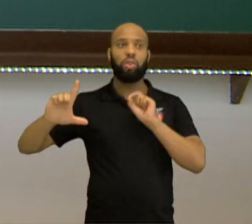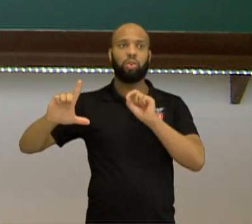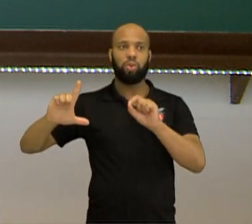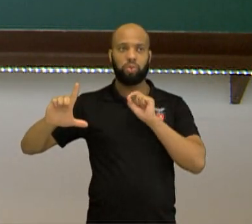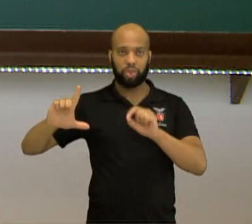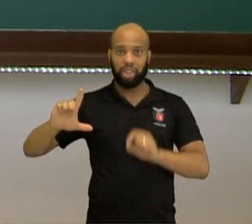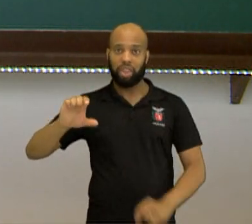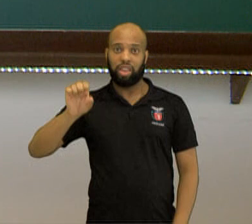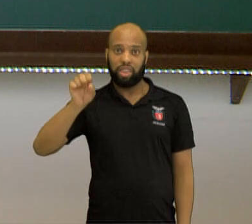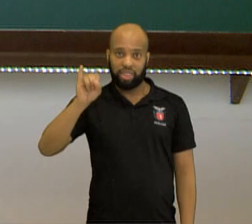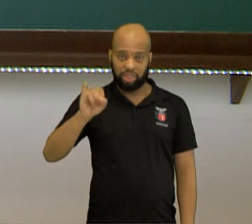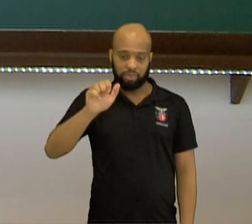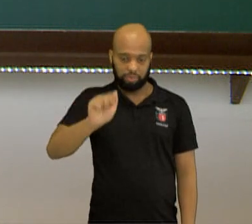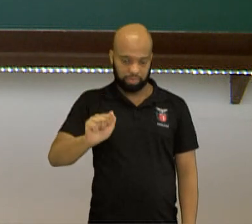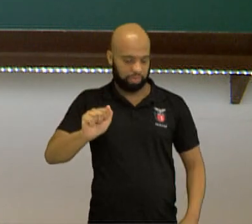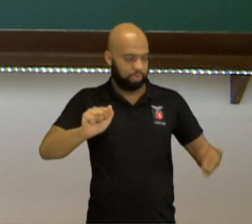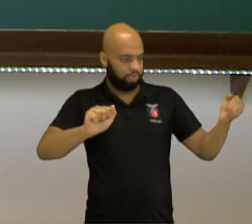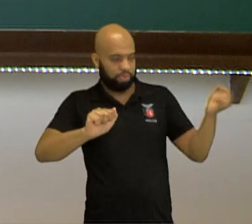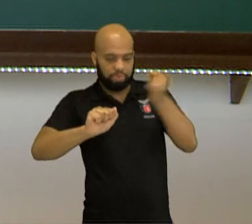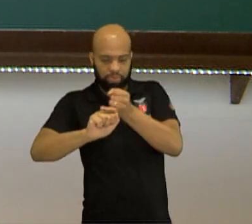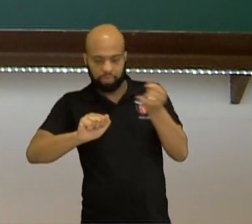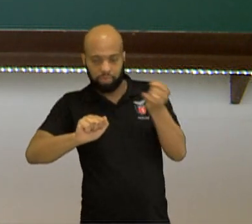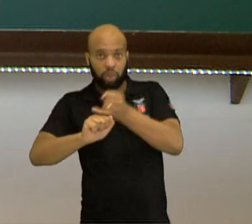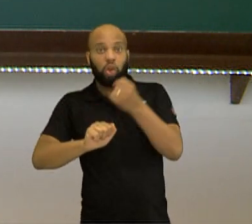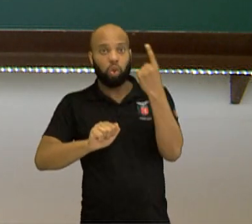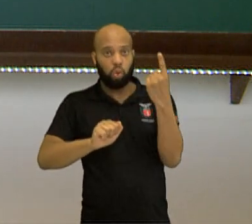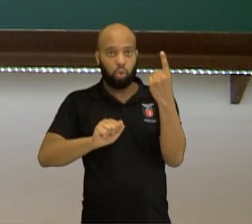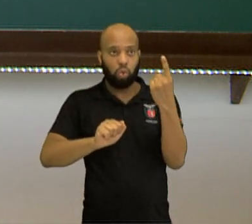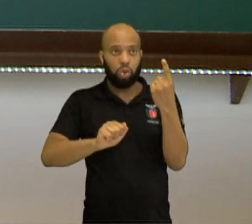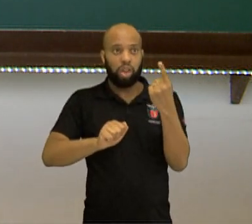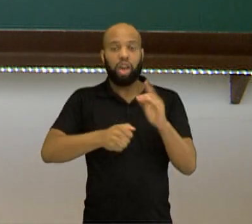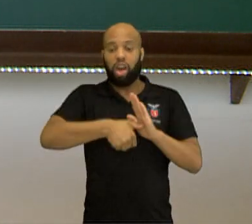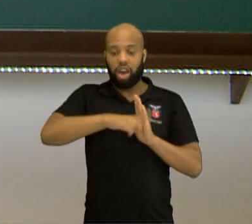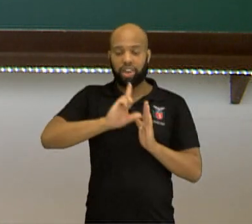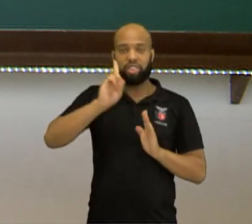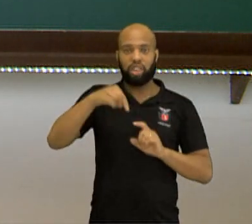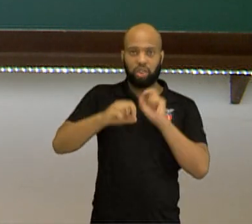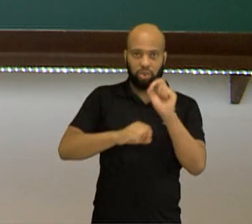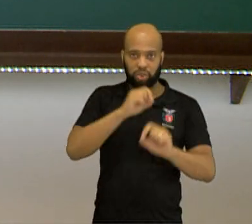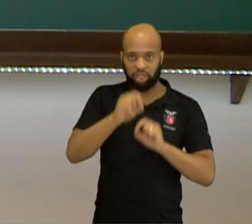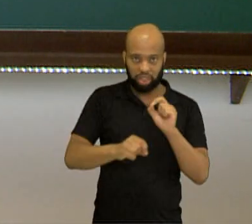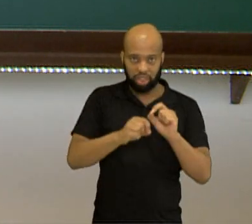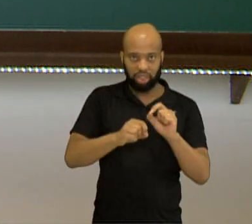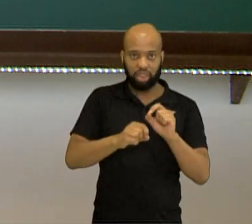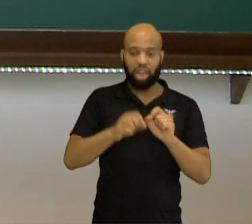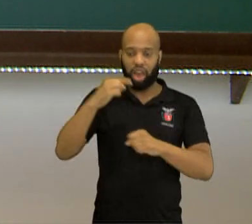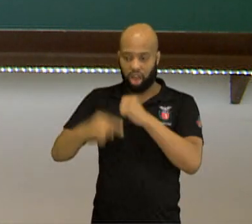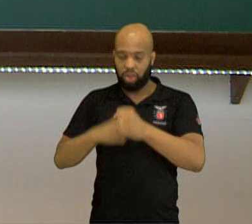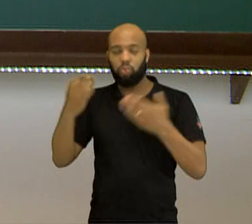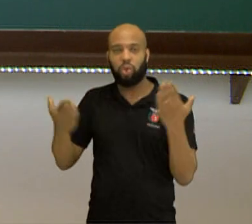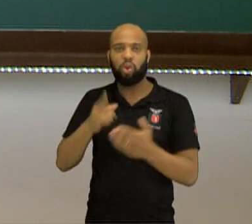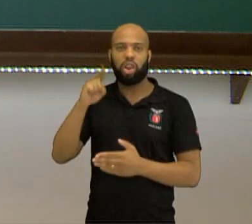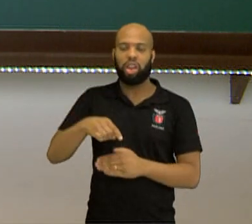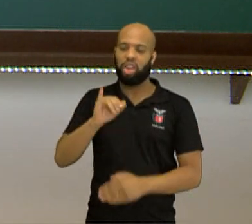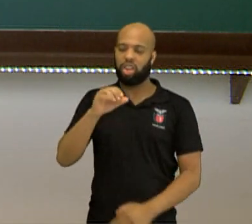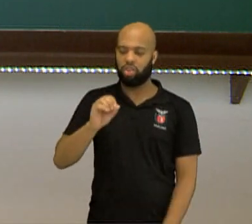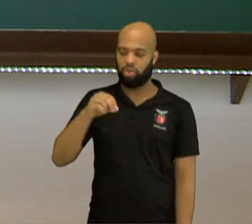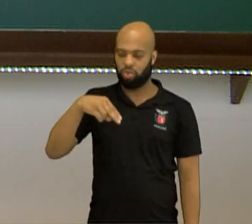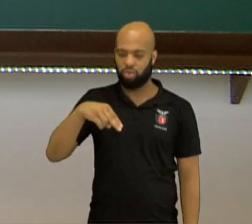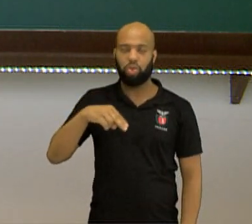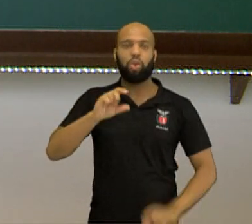ao receber 1 elétron, ele também se transformou de átomo em íon, para íon. Esse íon aqui é um